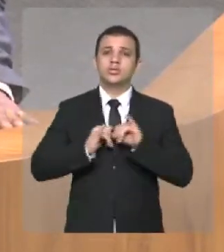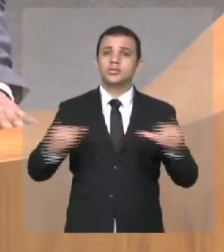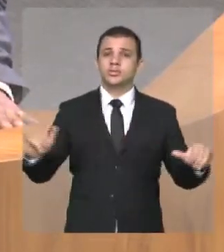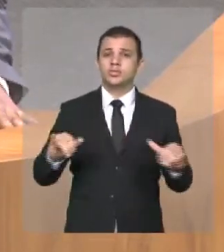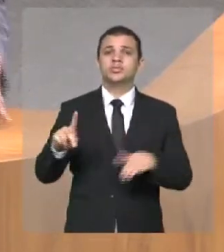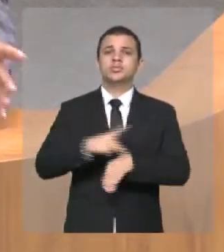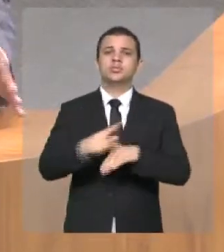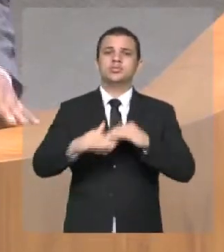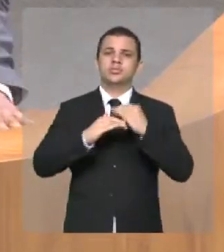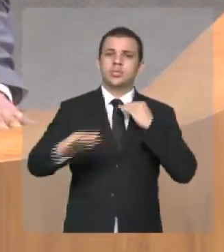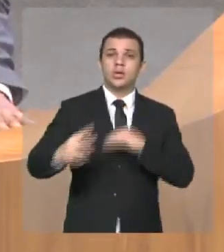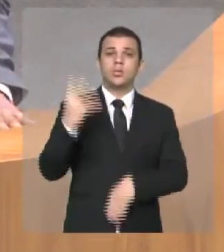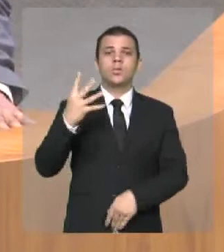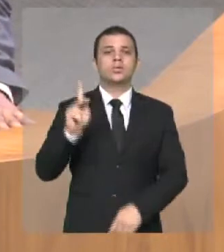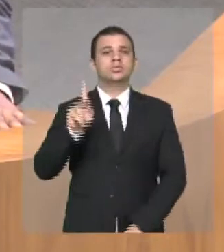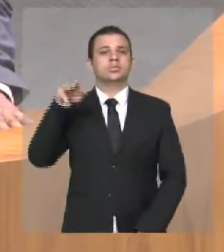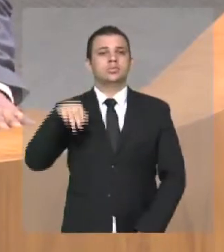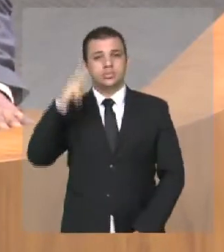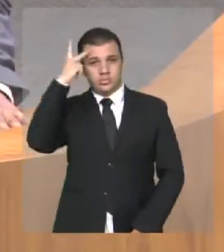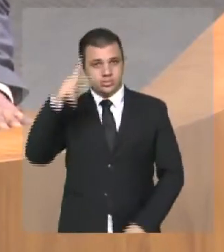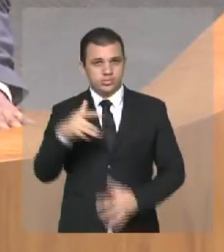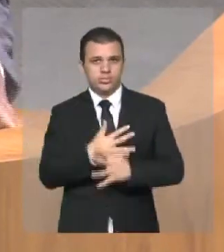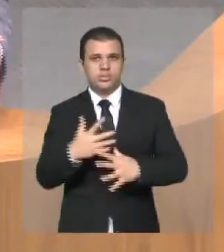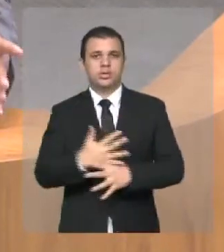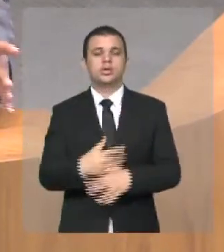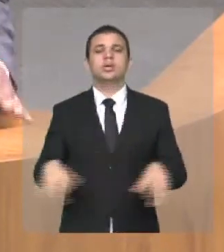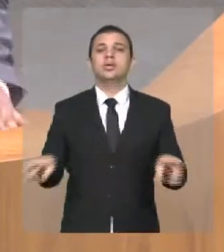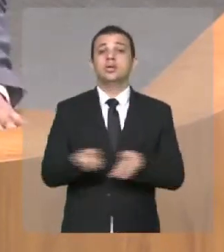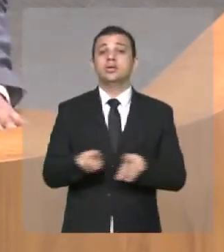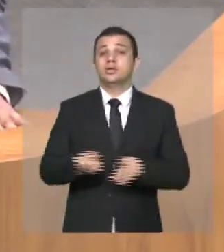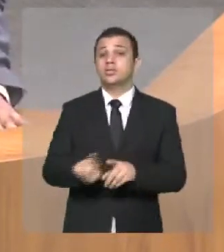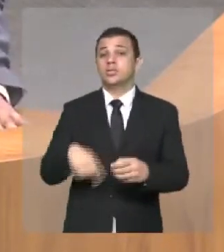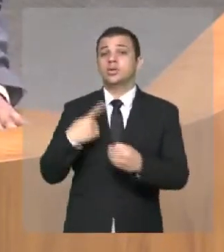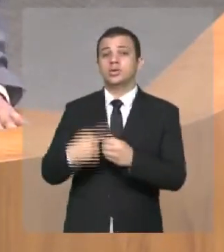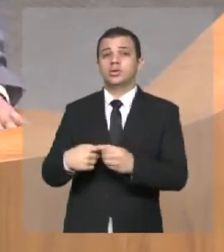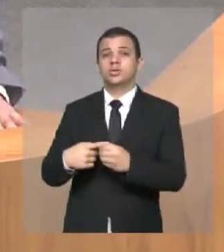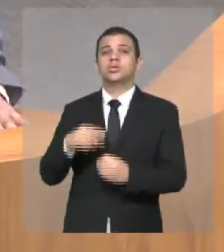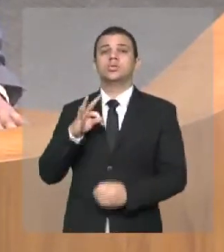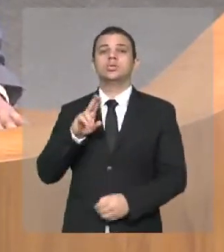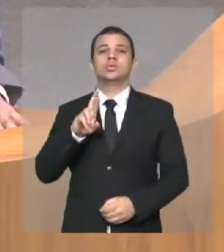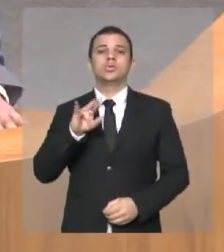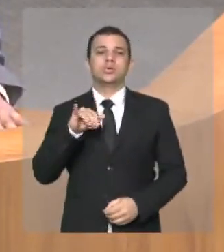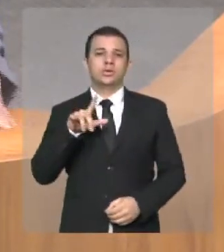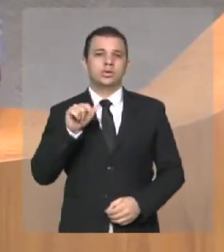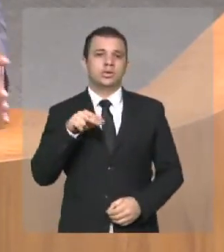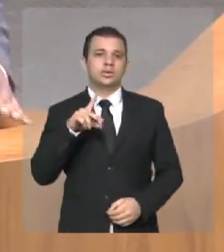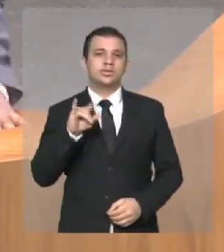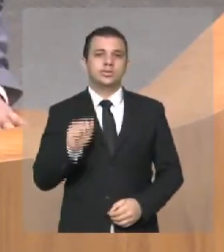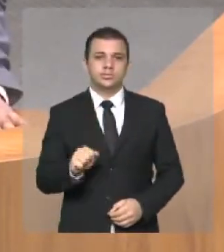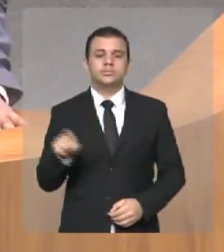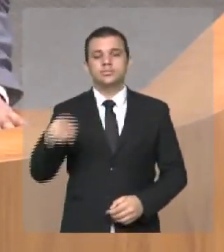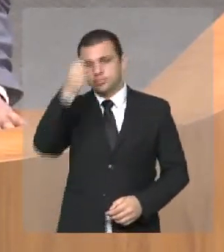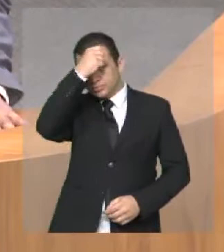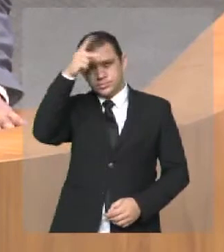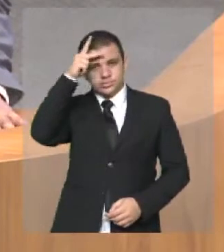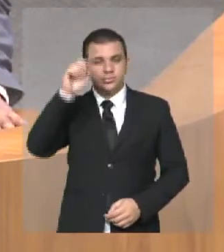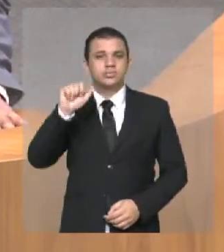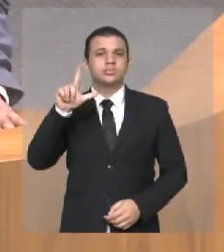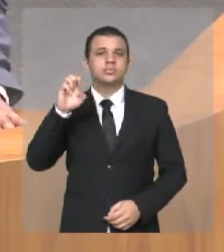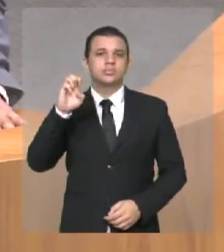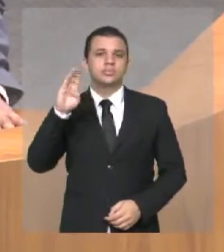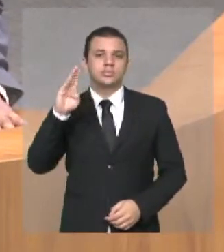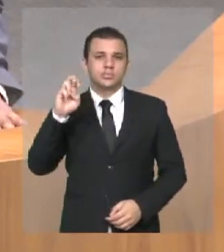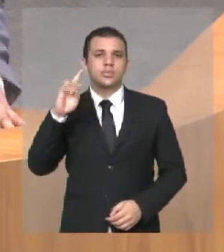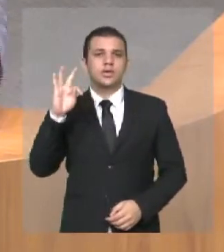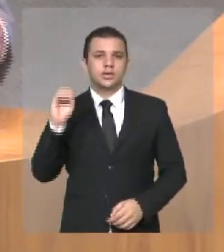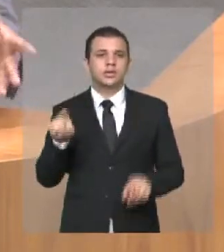quilômetros de pavimentação de rua para aquela cidade. E também na cidade de Turilândia, lá na cidade do nosso prefeito Alberto, que também ganhou 4